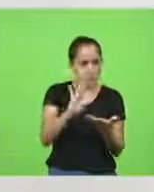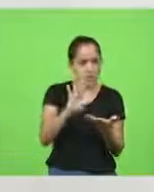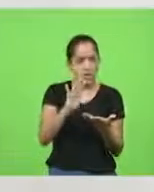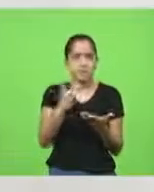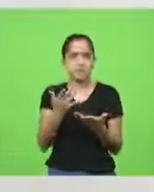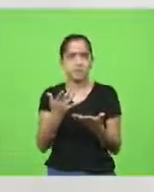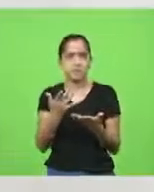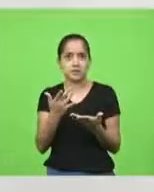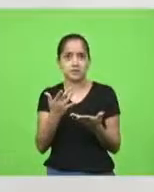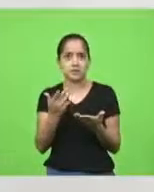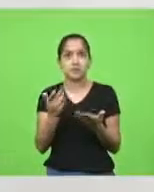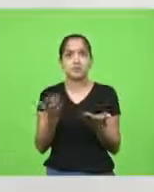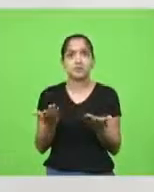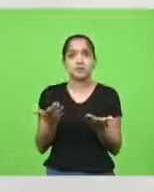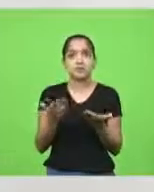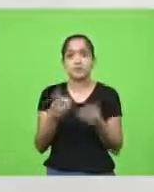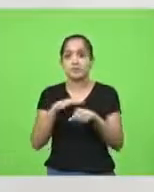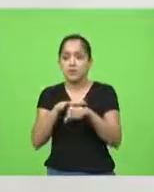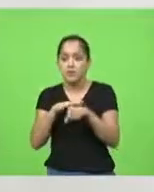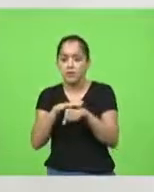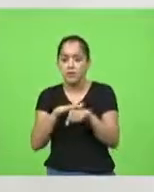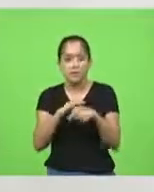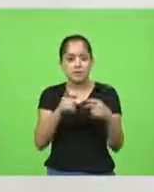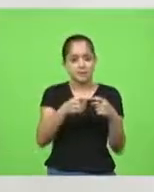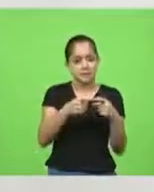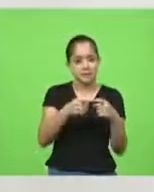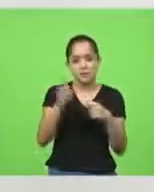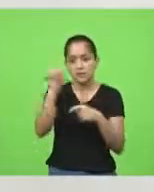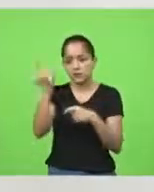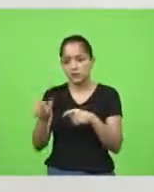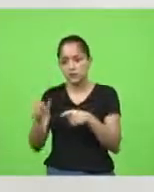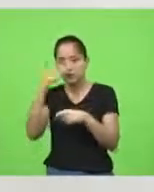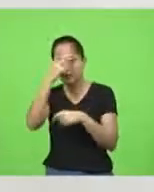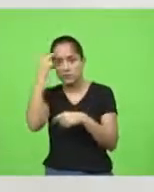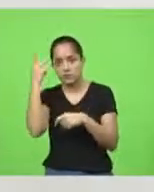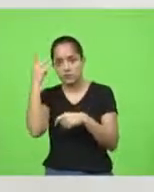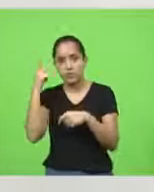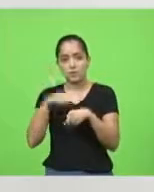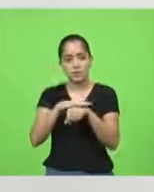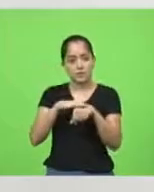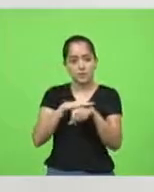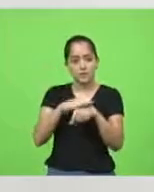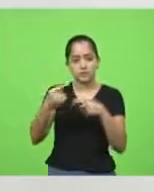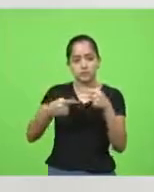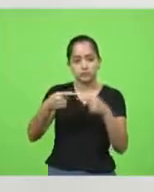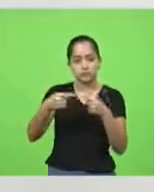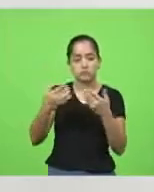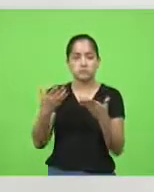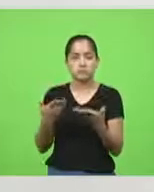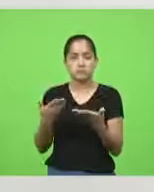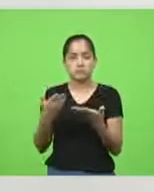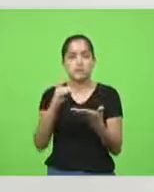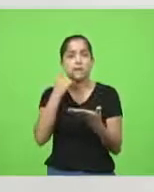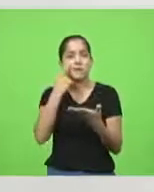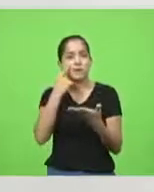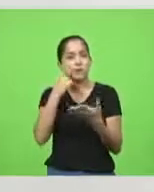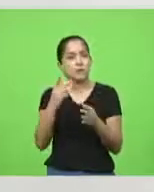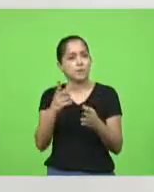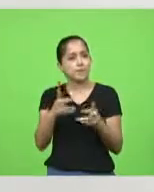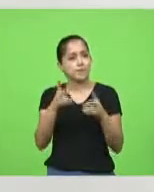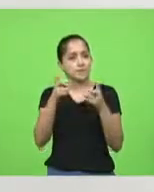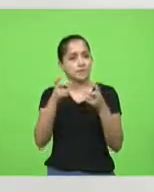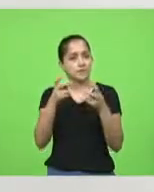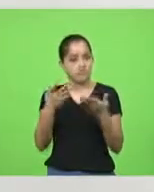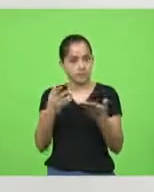do paciente e do médico. Pois bem, sabe o que eu vejo agora aqui? E eu vou falar algo muito claro